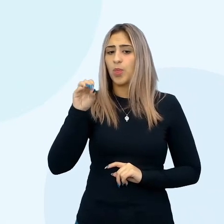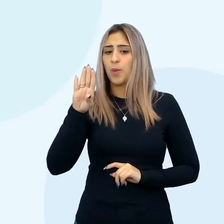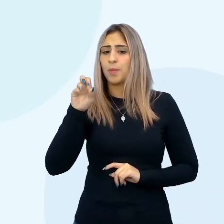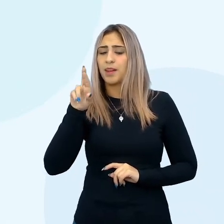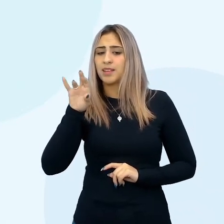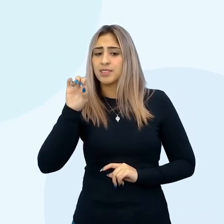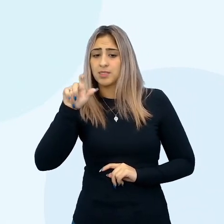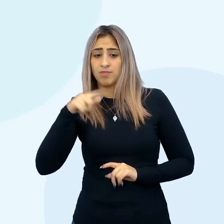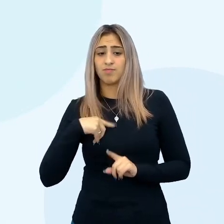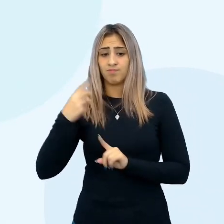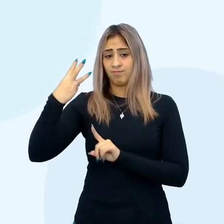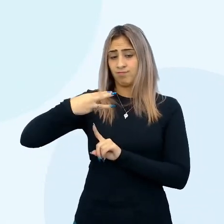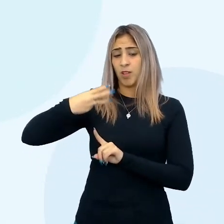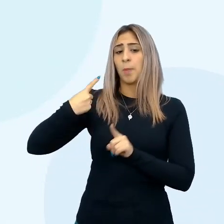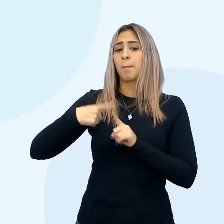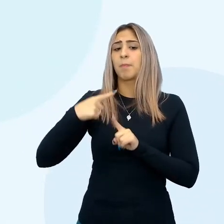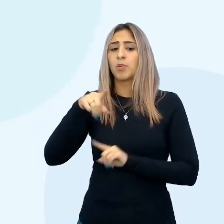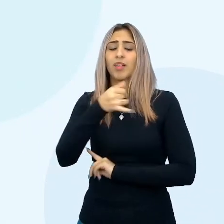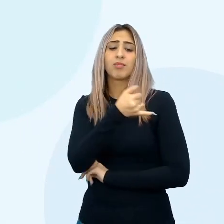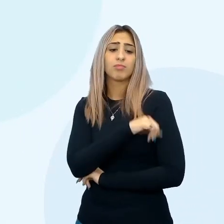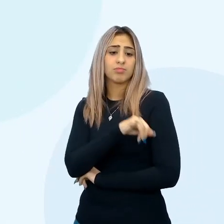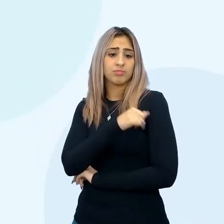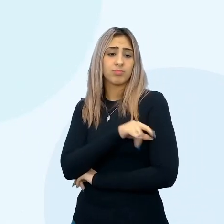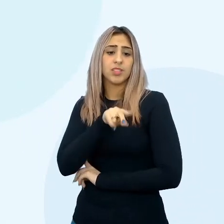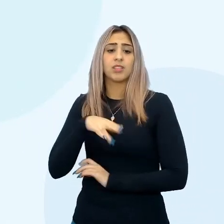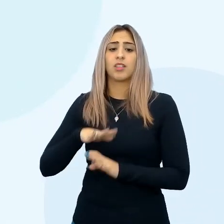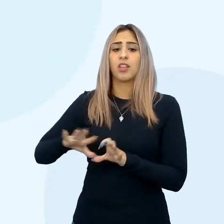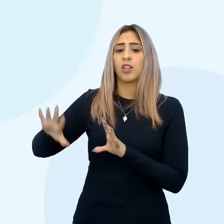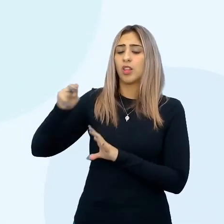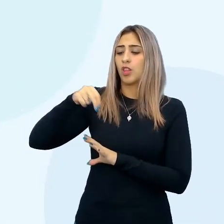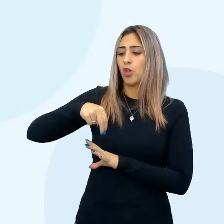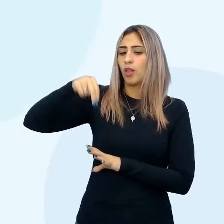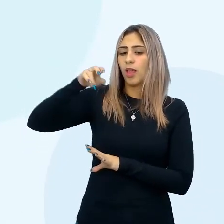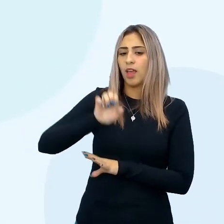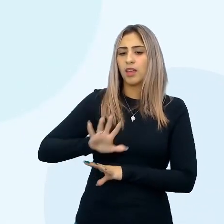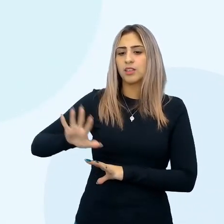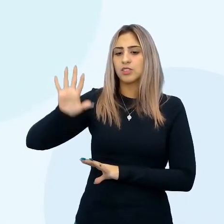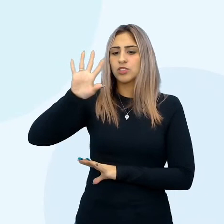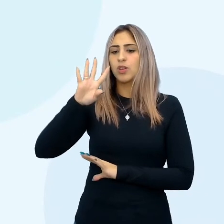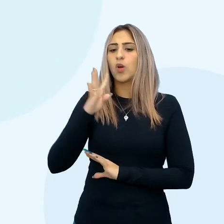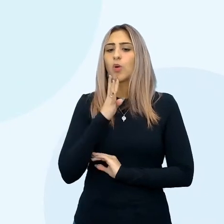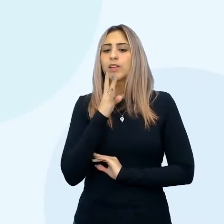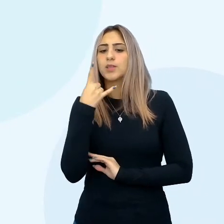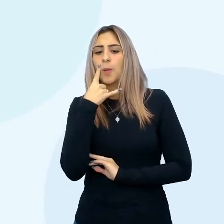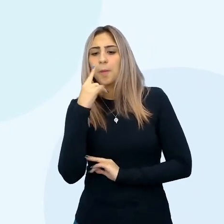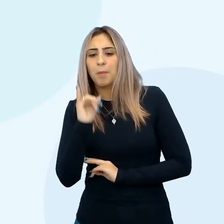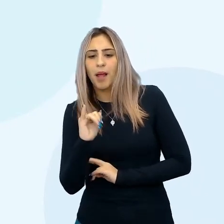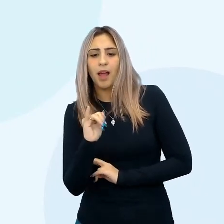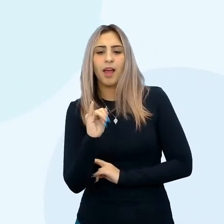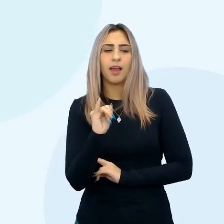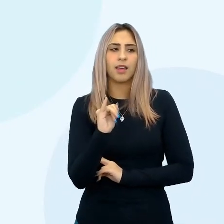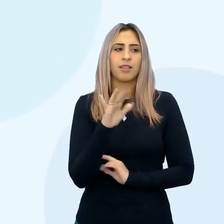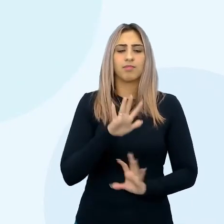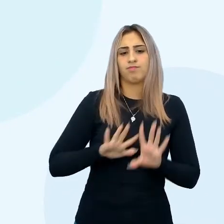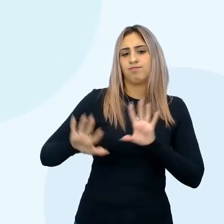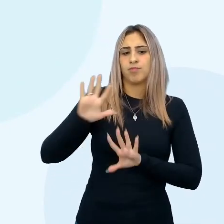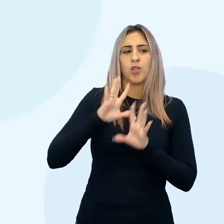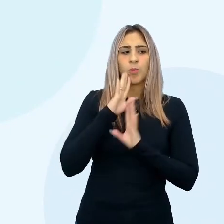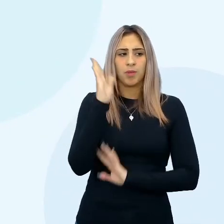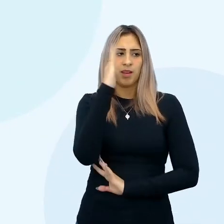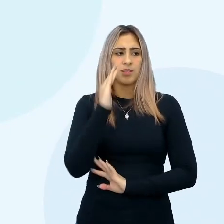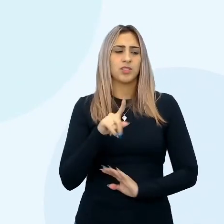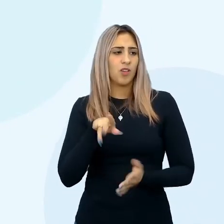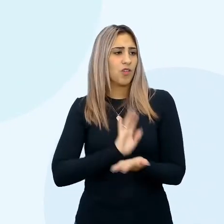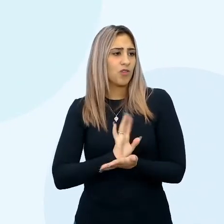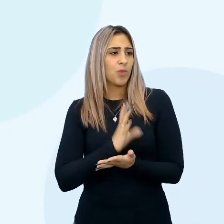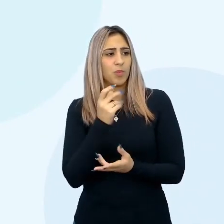lugares, sabe por quê? Porque ela sai do Rio de Janeiro e ela sobe para o Nordeste para levar o menino para conhecer o pai, né? Tipo um road movie, ele passa pelo Brasil. É um